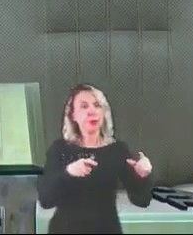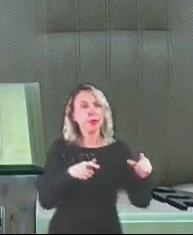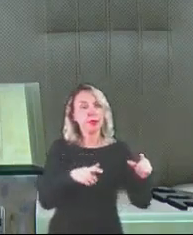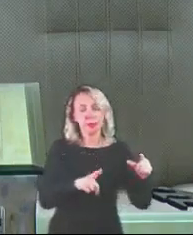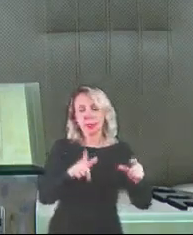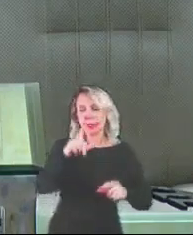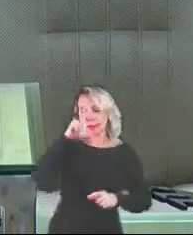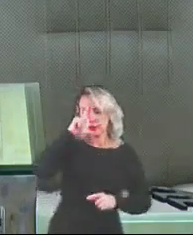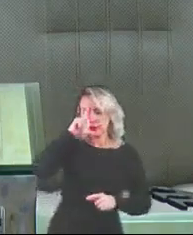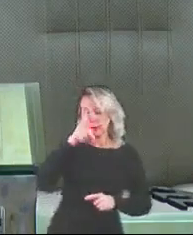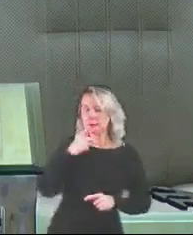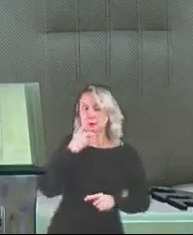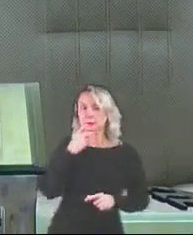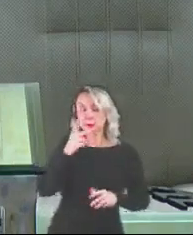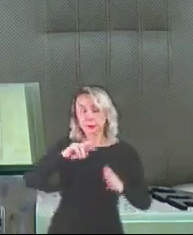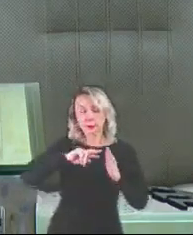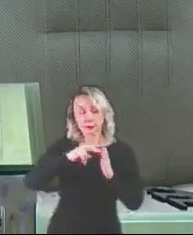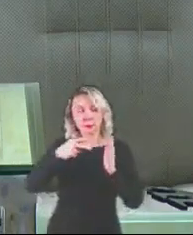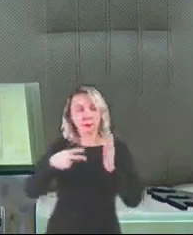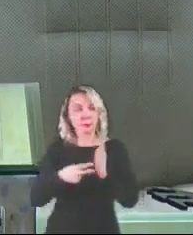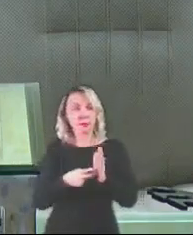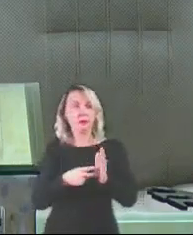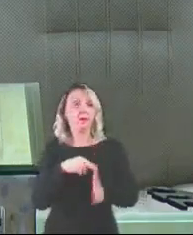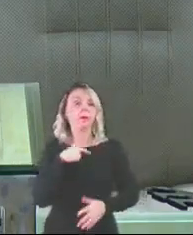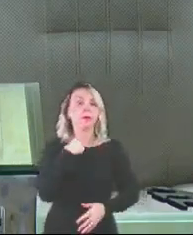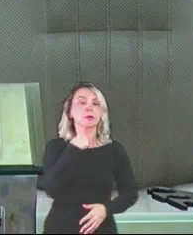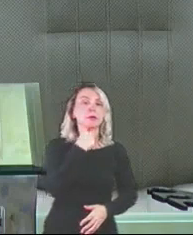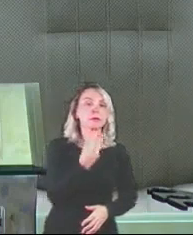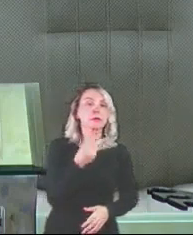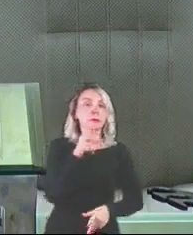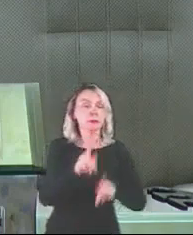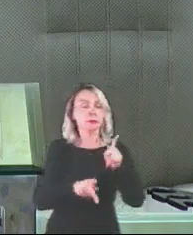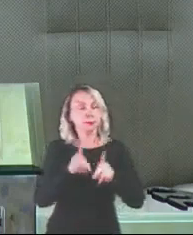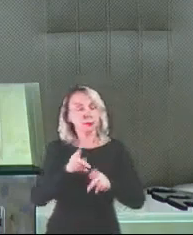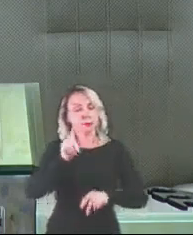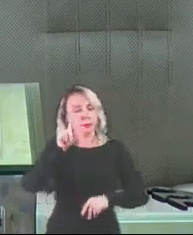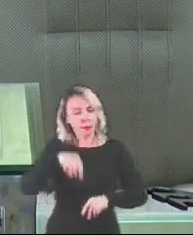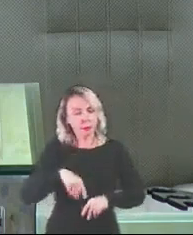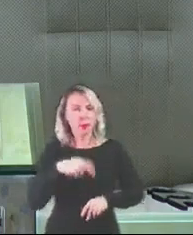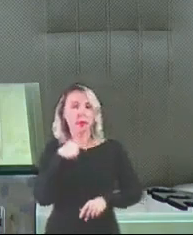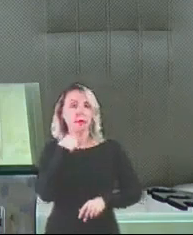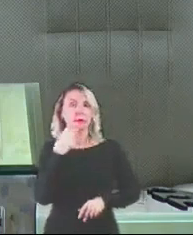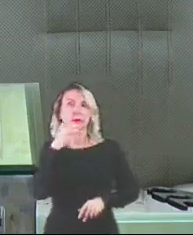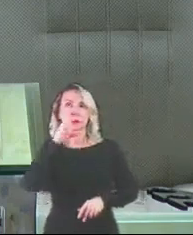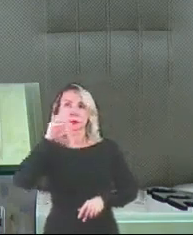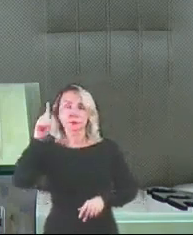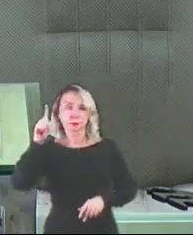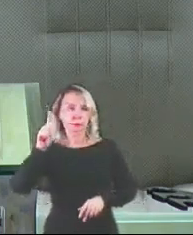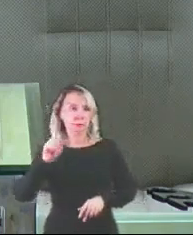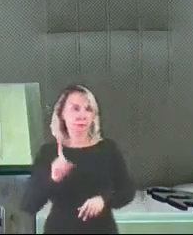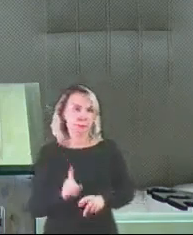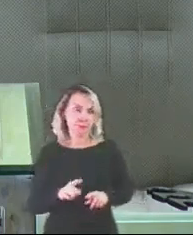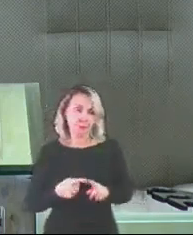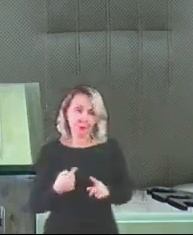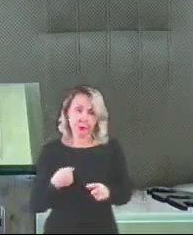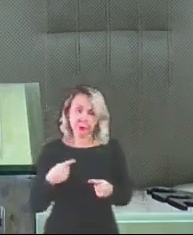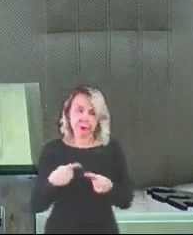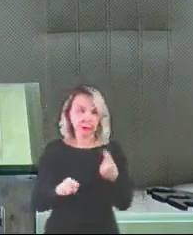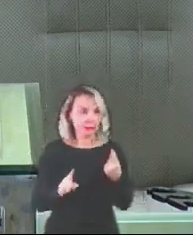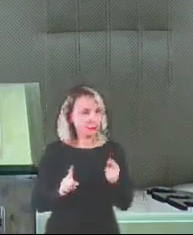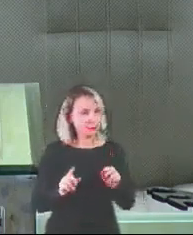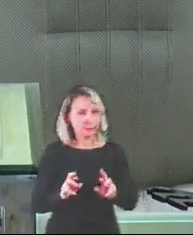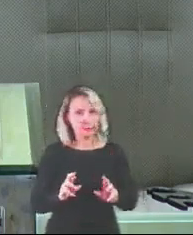povo é a voz de Deus. Isso não é certo. A voz de Deus é a voz de Deus, a voz do povo é a voz do povo.